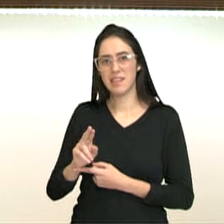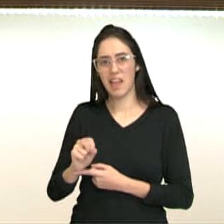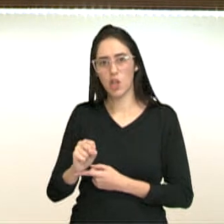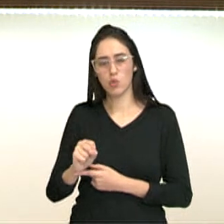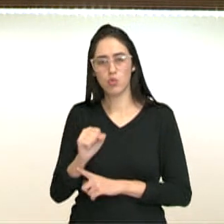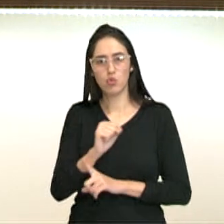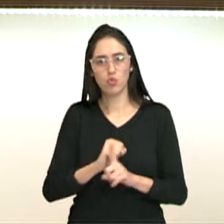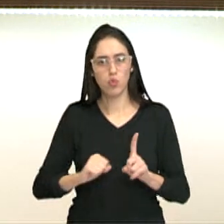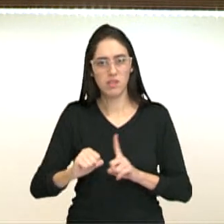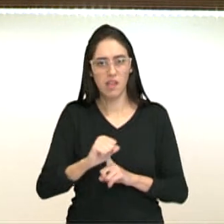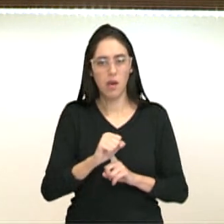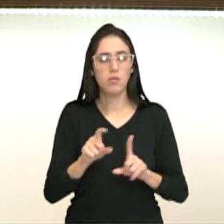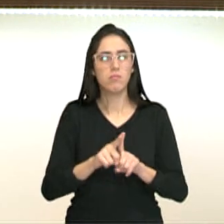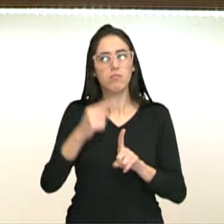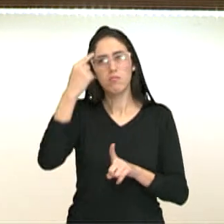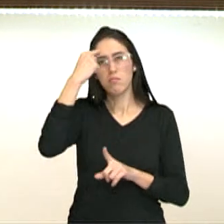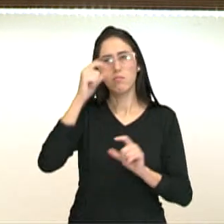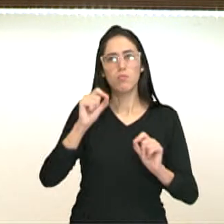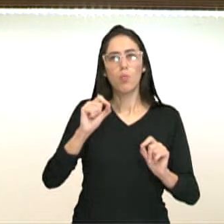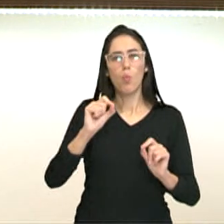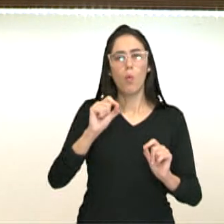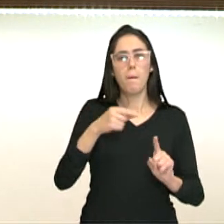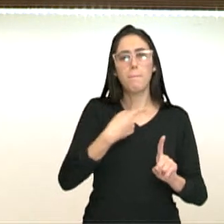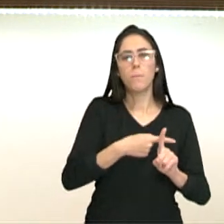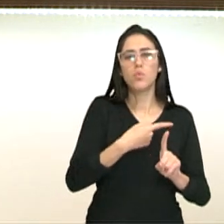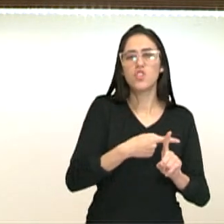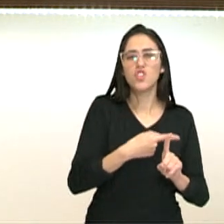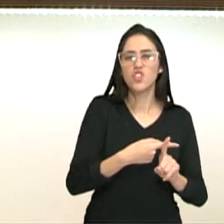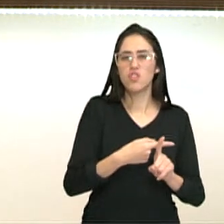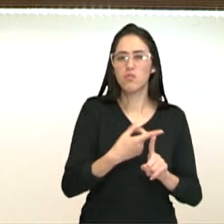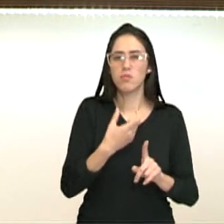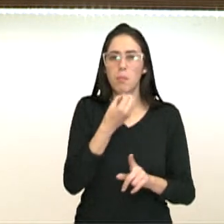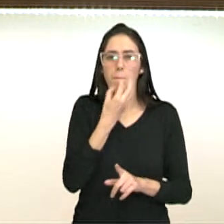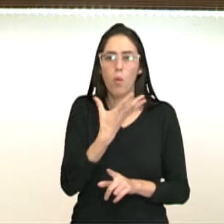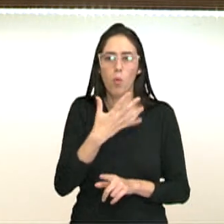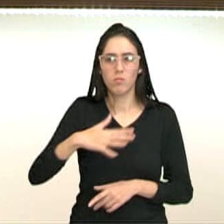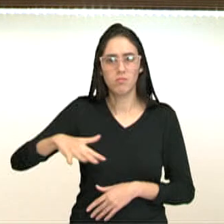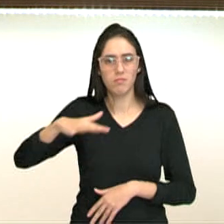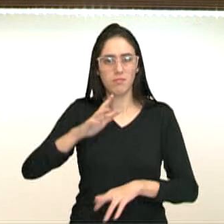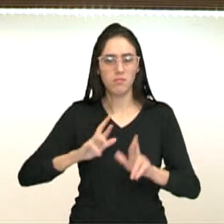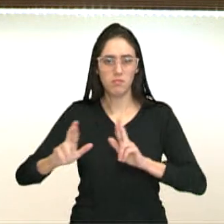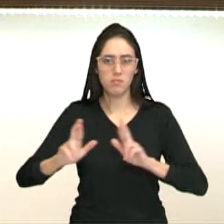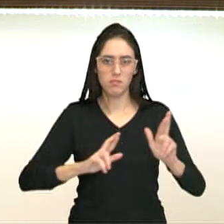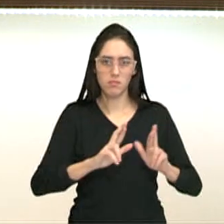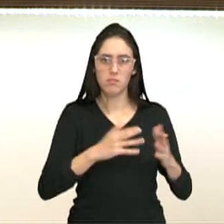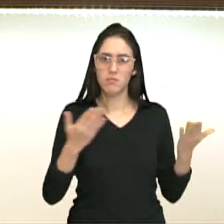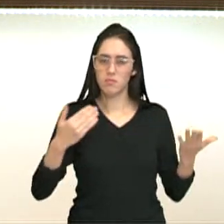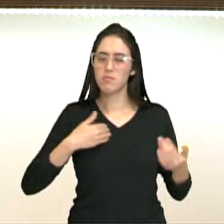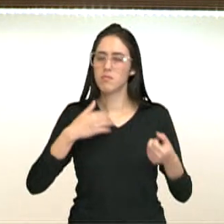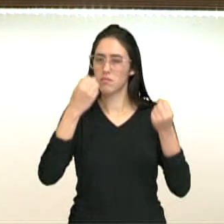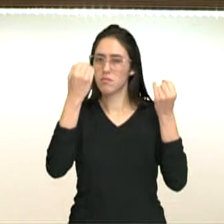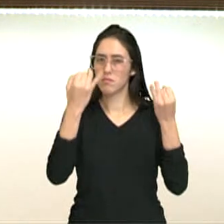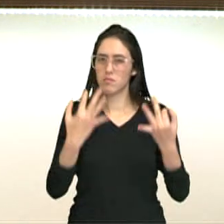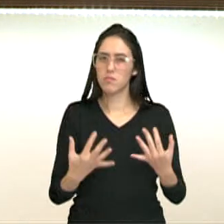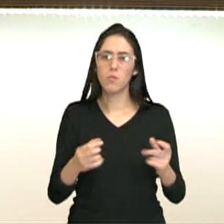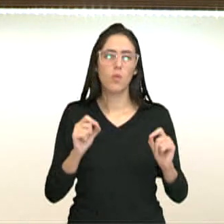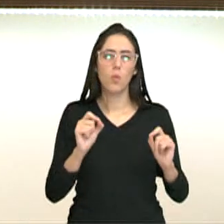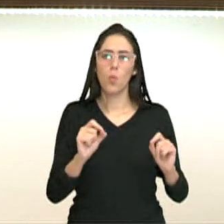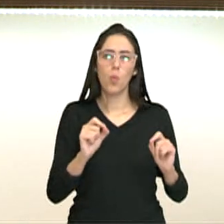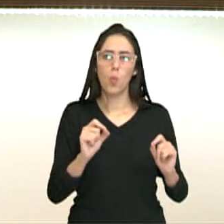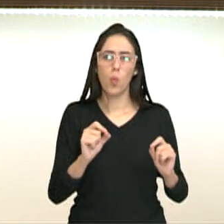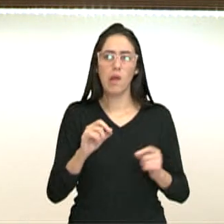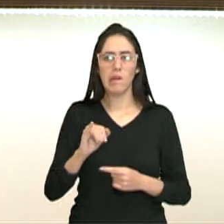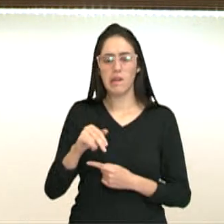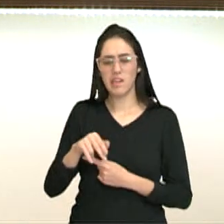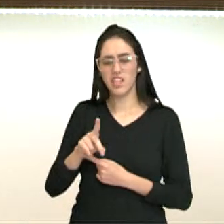também pensando nas vantagens que eu tenho com essas relações. Então, nós vamos entender um pouquinho o que é esse